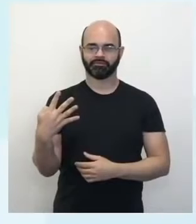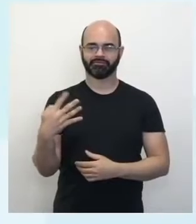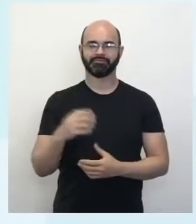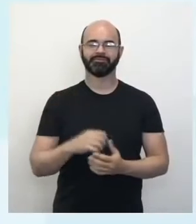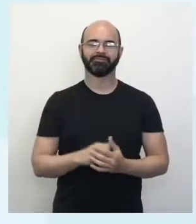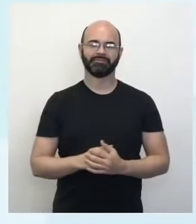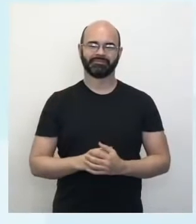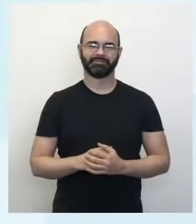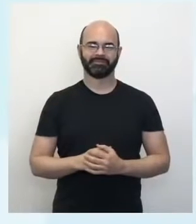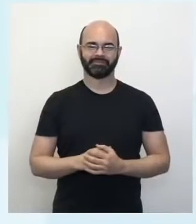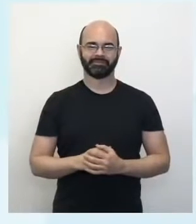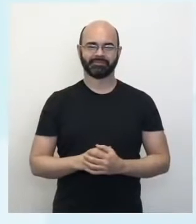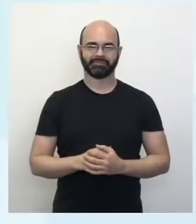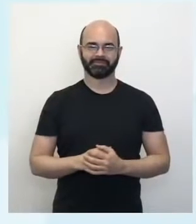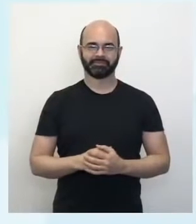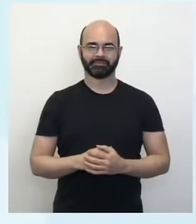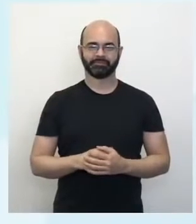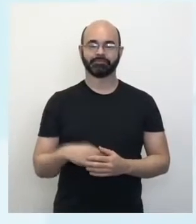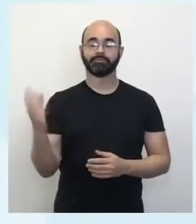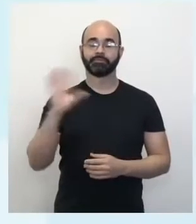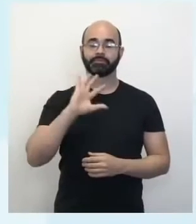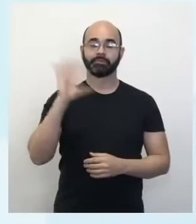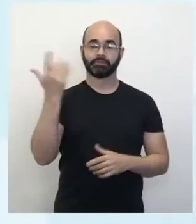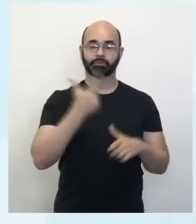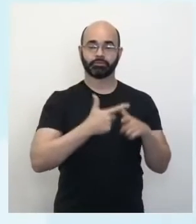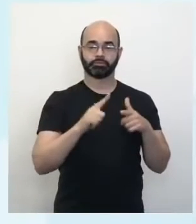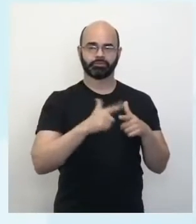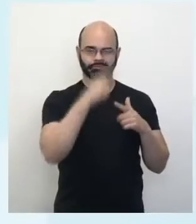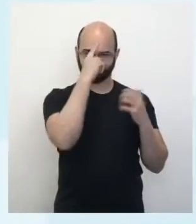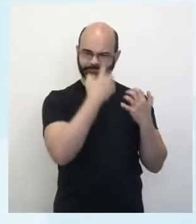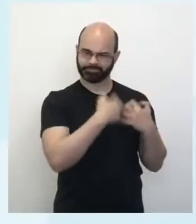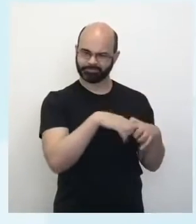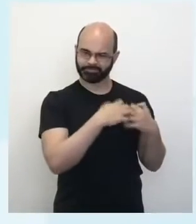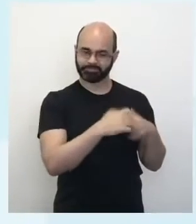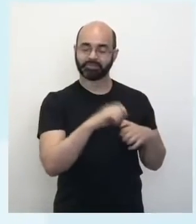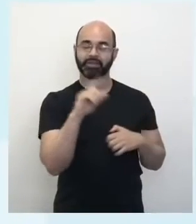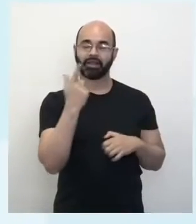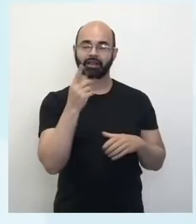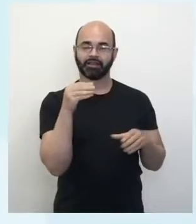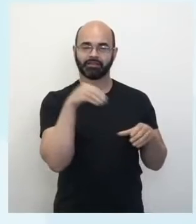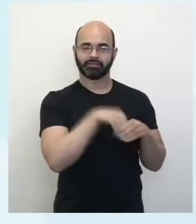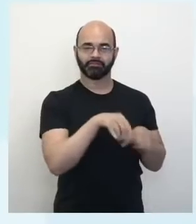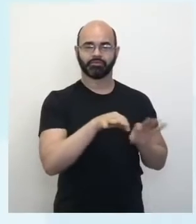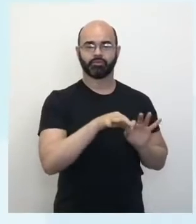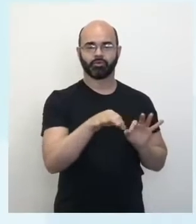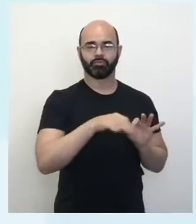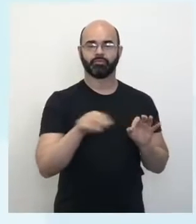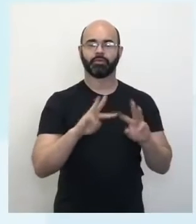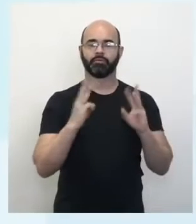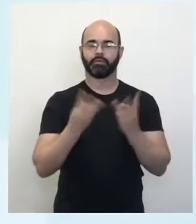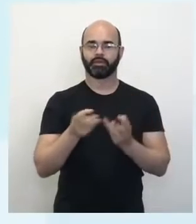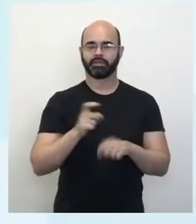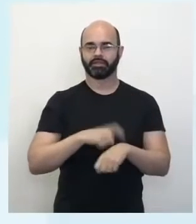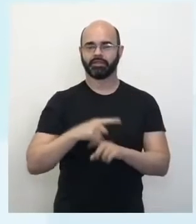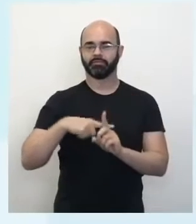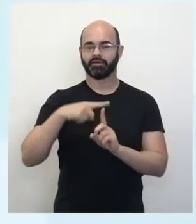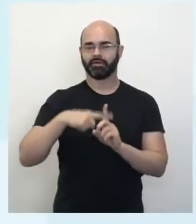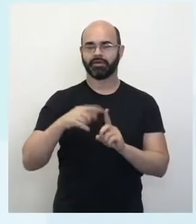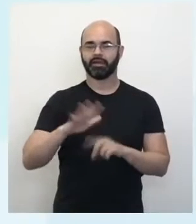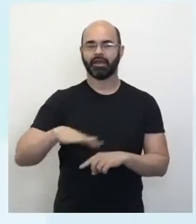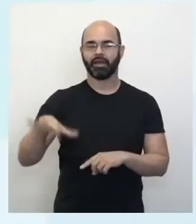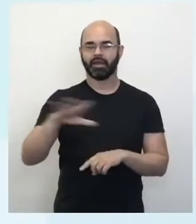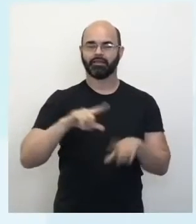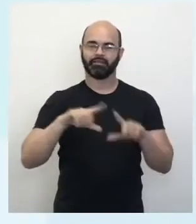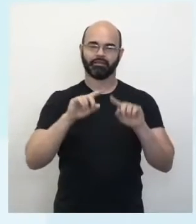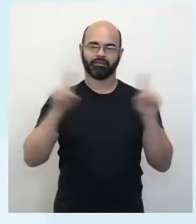F06MA24, né? Resolver e elaborar situações problema que envolvam as grandezas. Comprimento, massa, tempo, temperatura, área